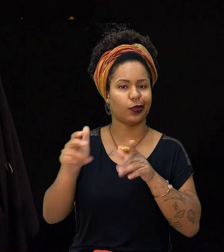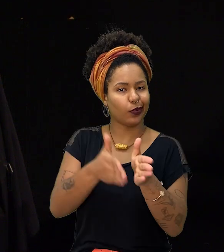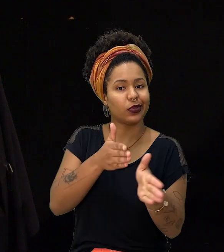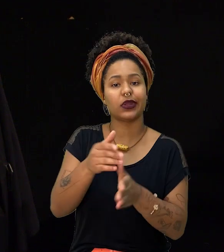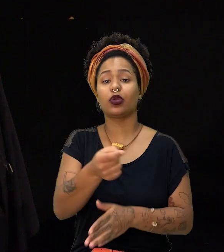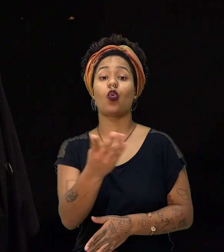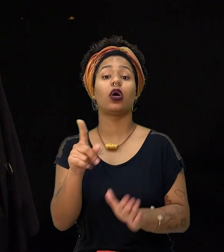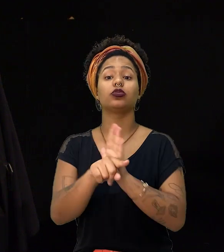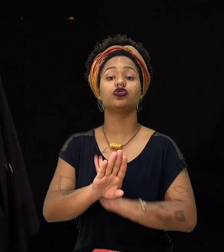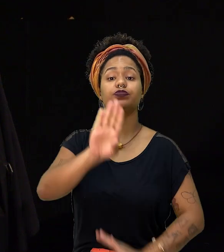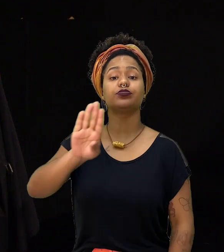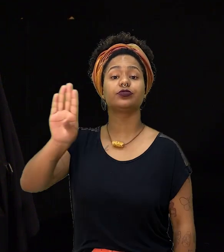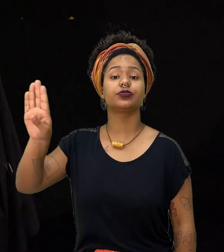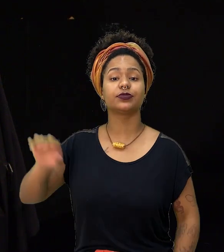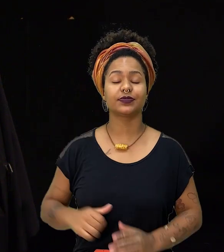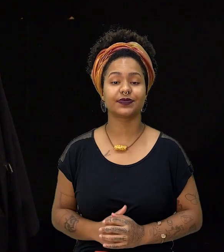Opa.